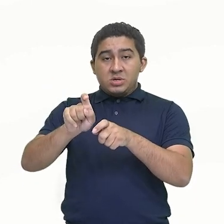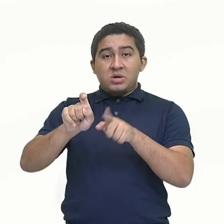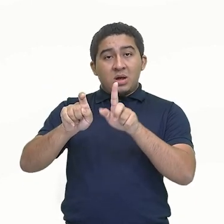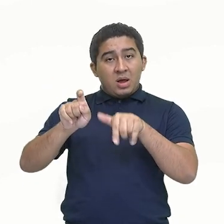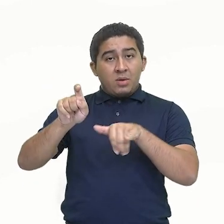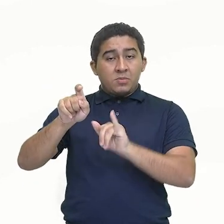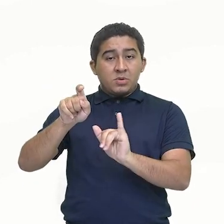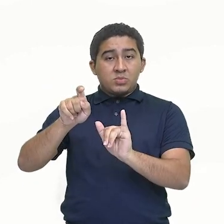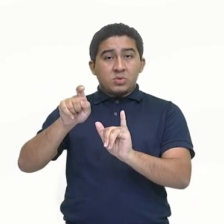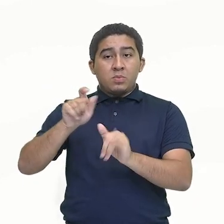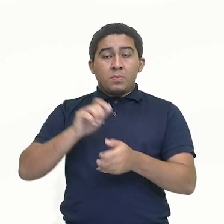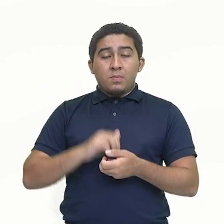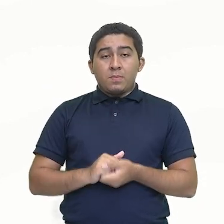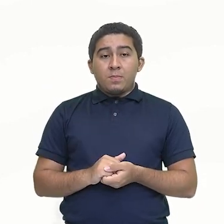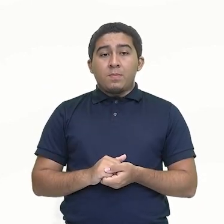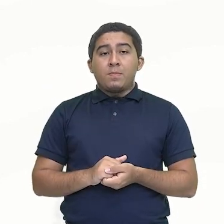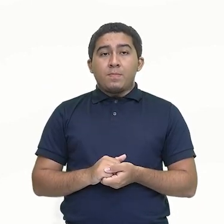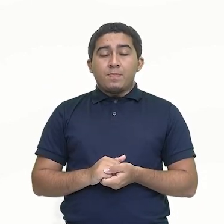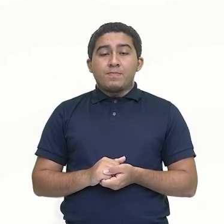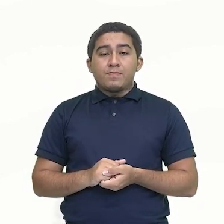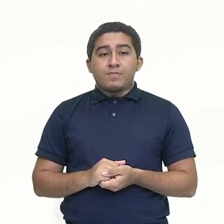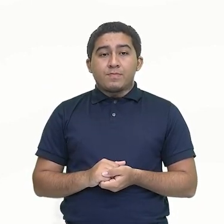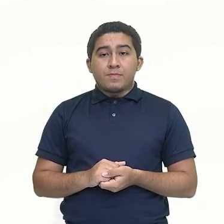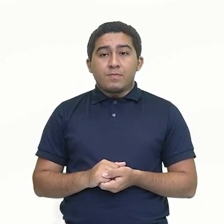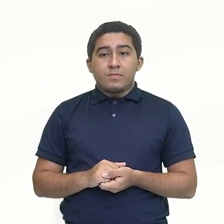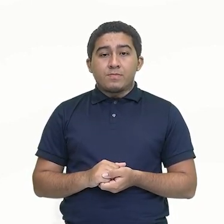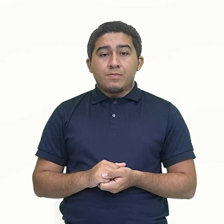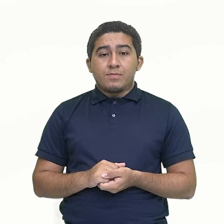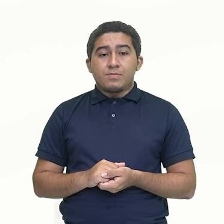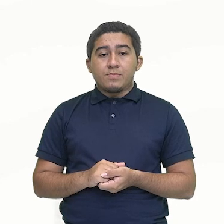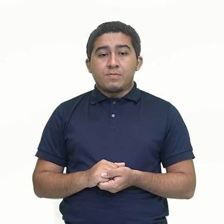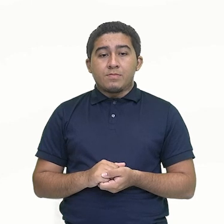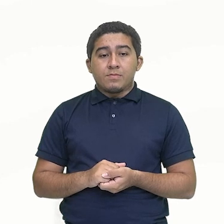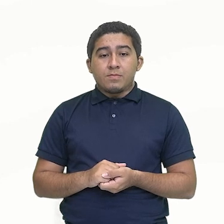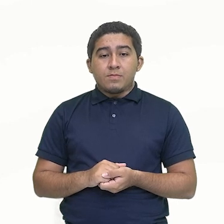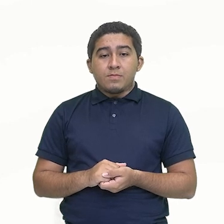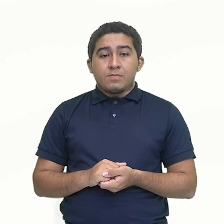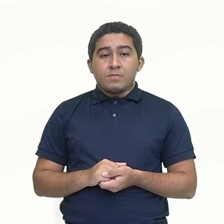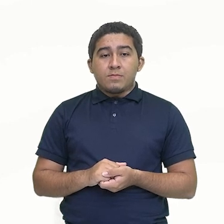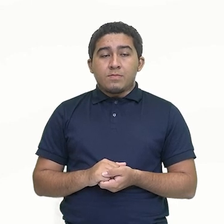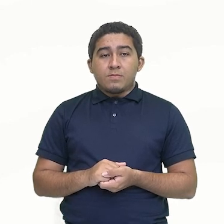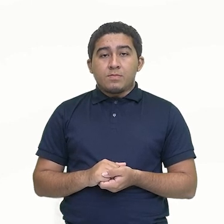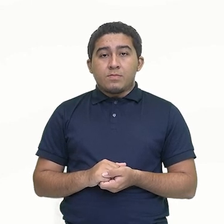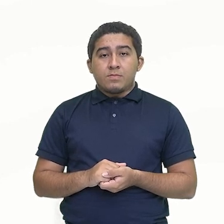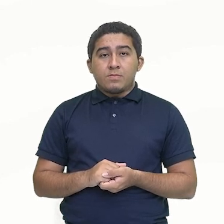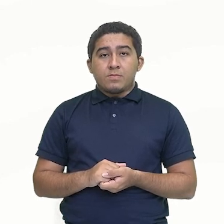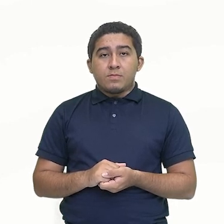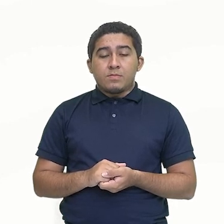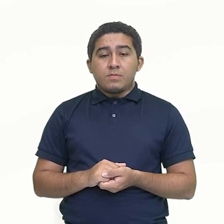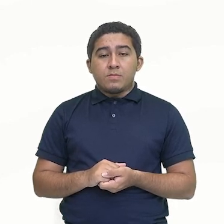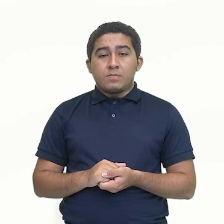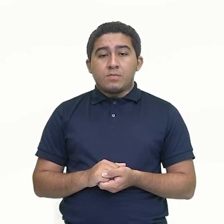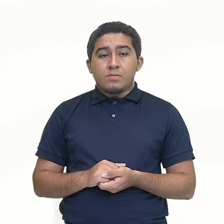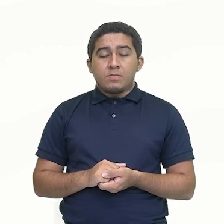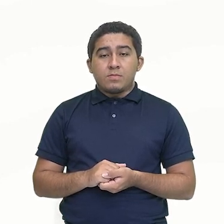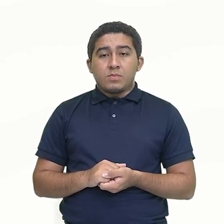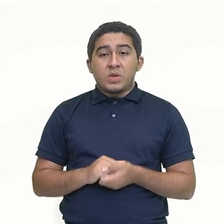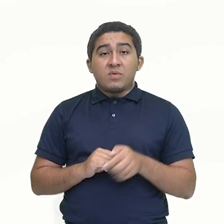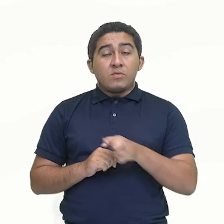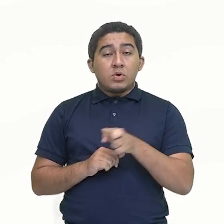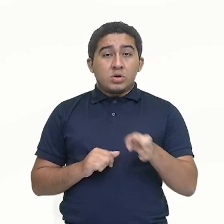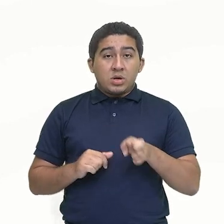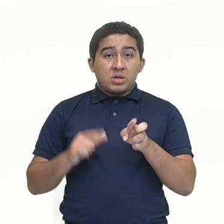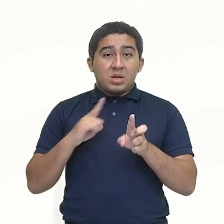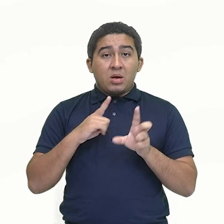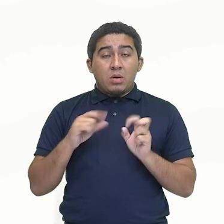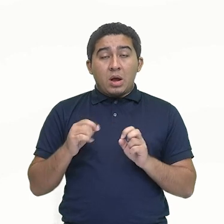y da função, tá? E quando você pede para calcular a quantidade de